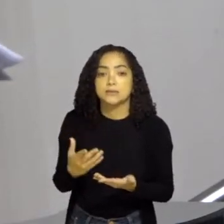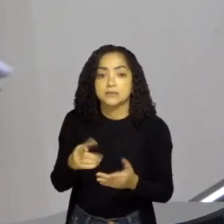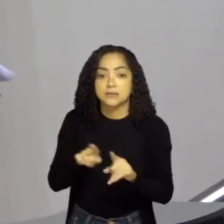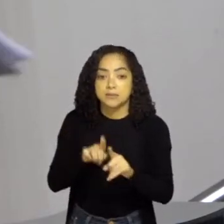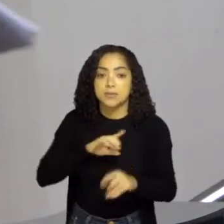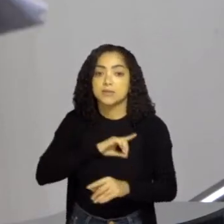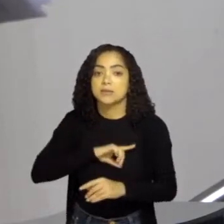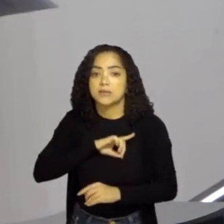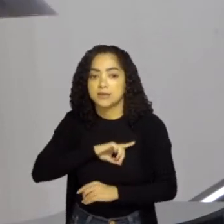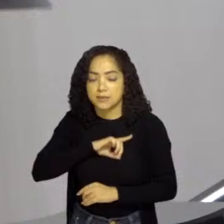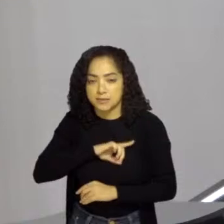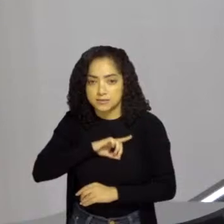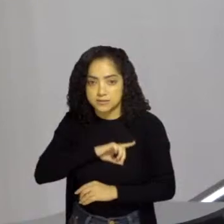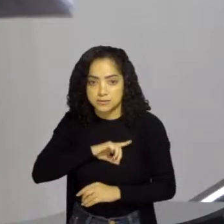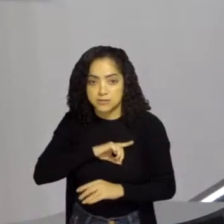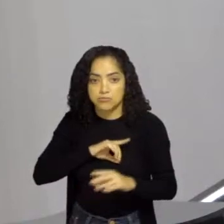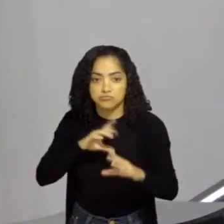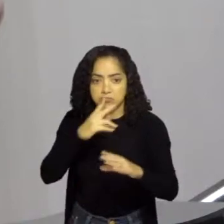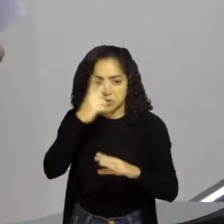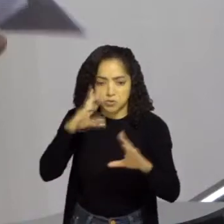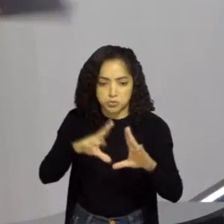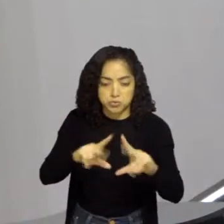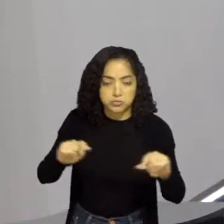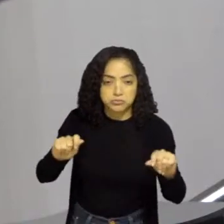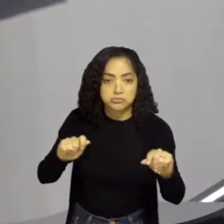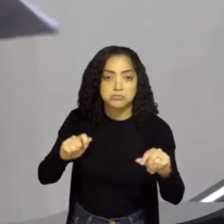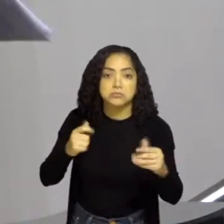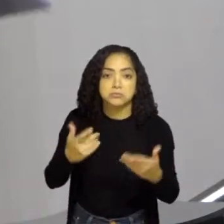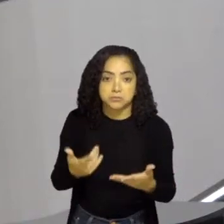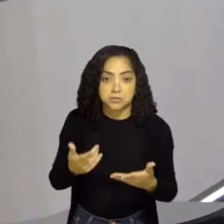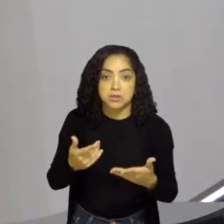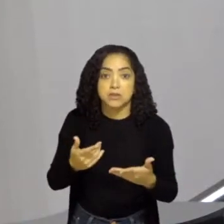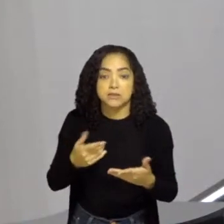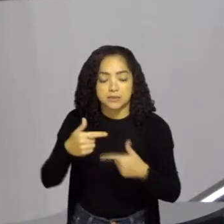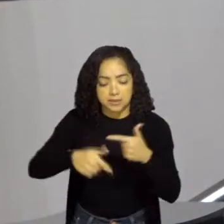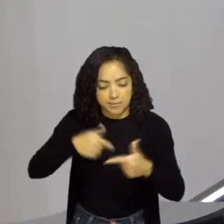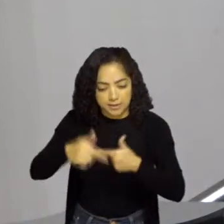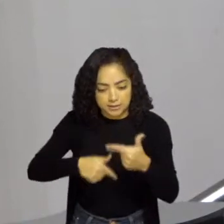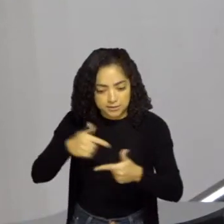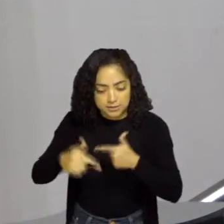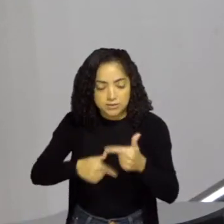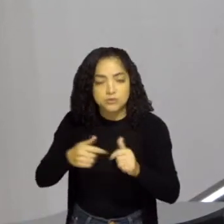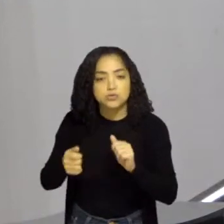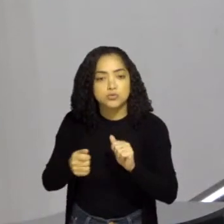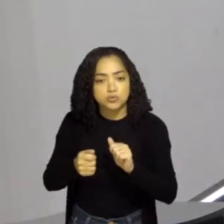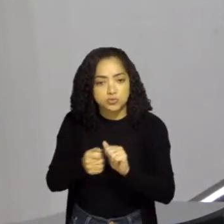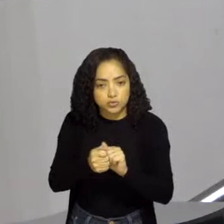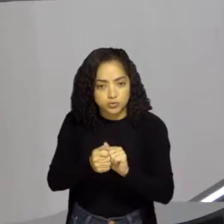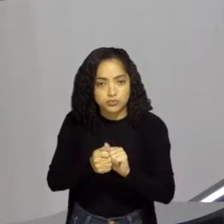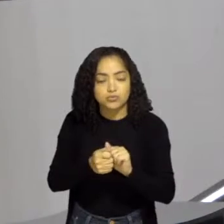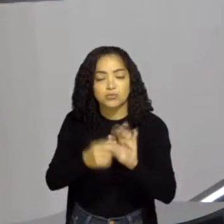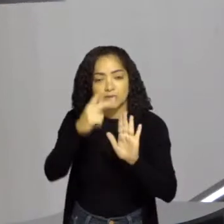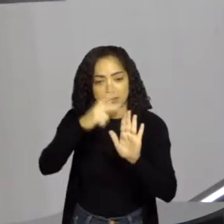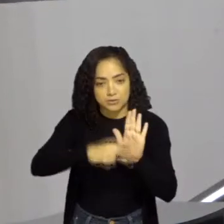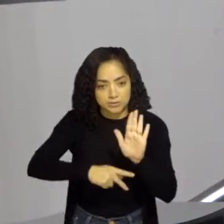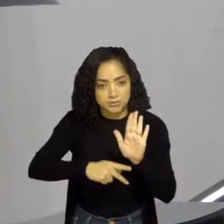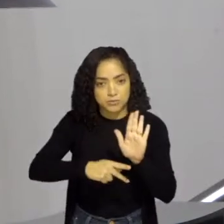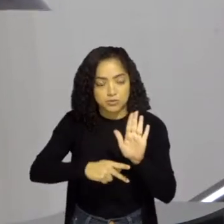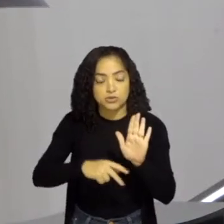de Desaparecidos trabalhou junto nesse projeto, é muito